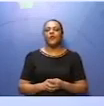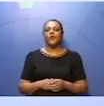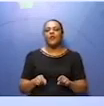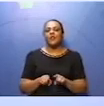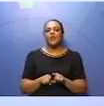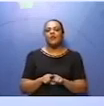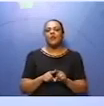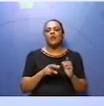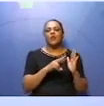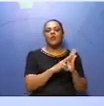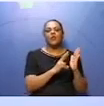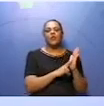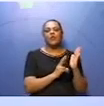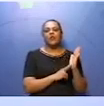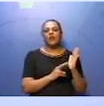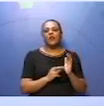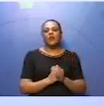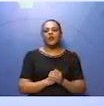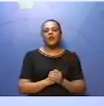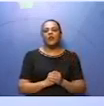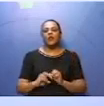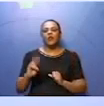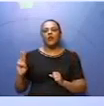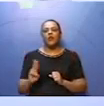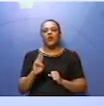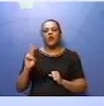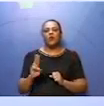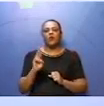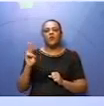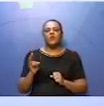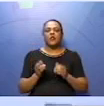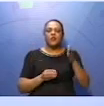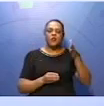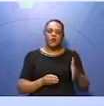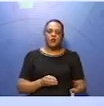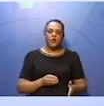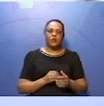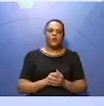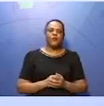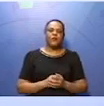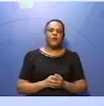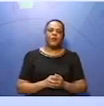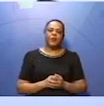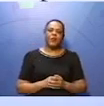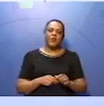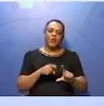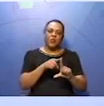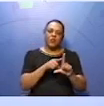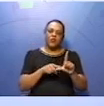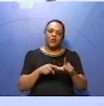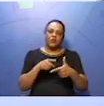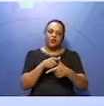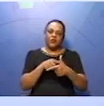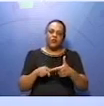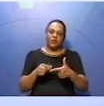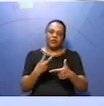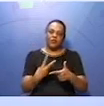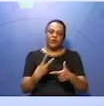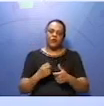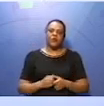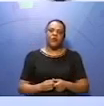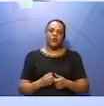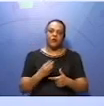regras mais utilizadas na hora de fatorar, que é a regra da divisão por 2,